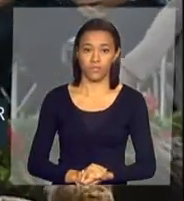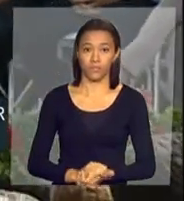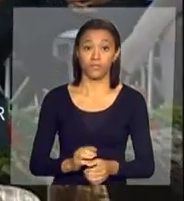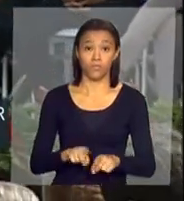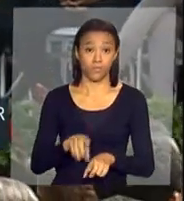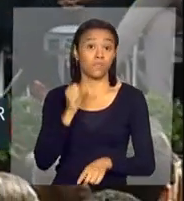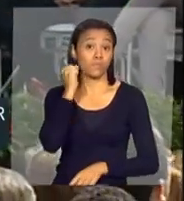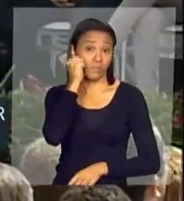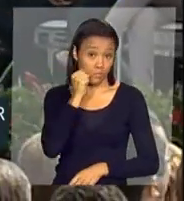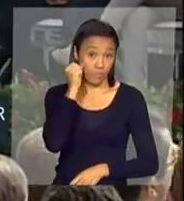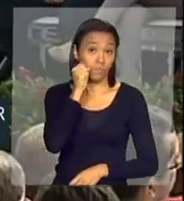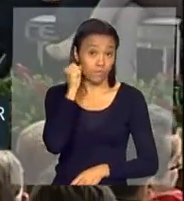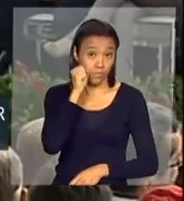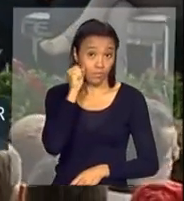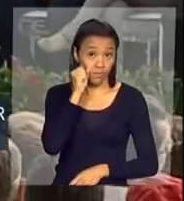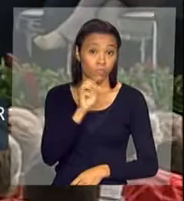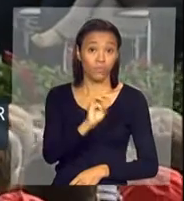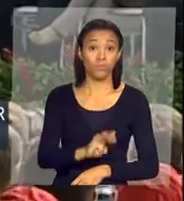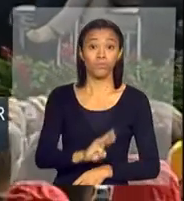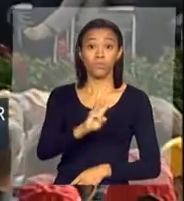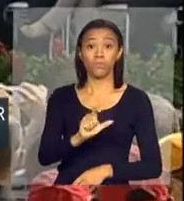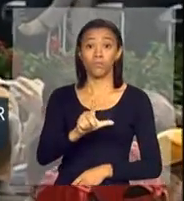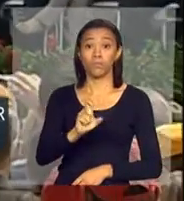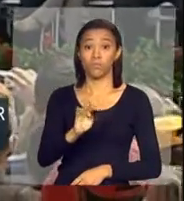senador Wellington Dias,